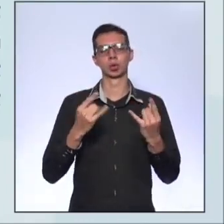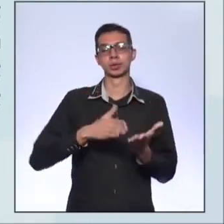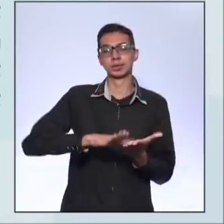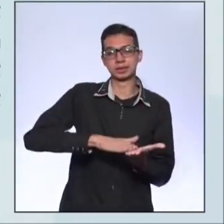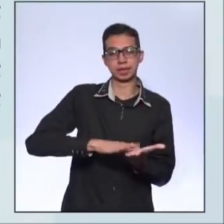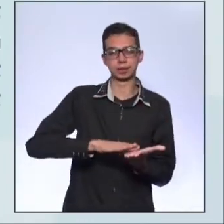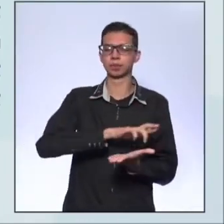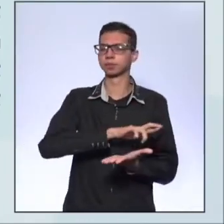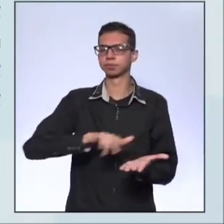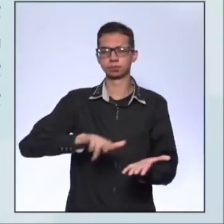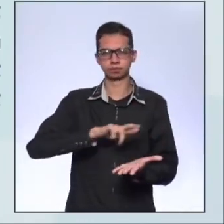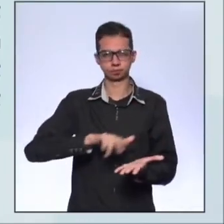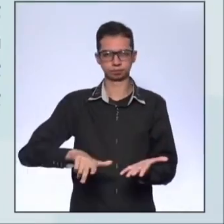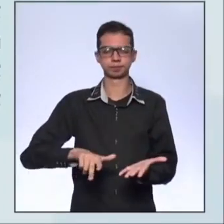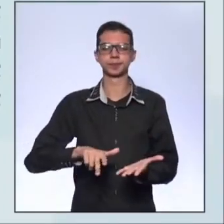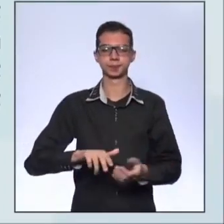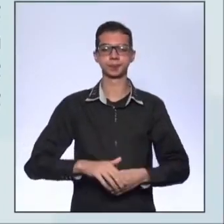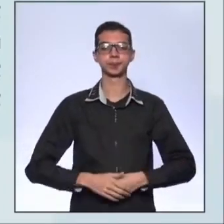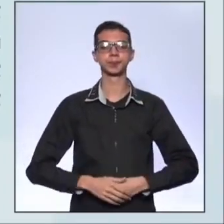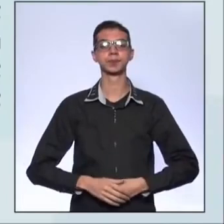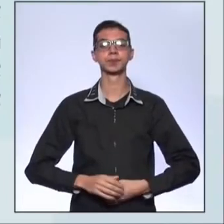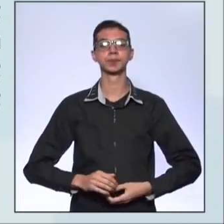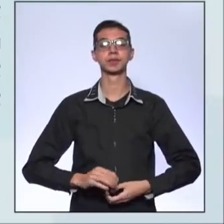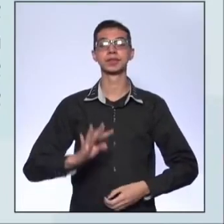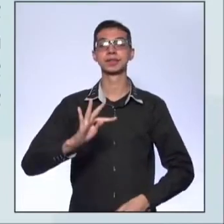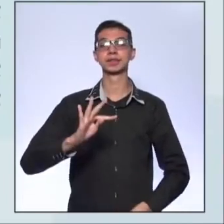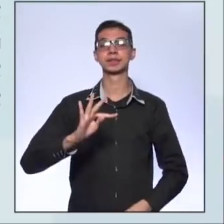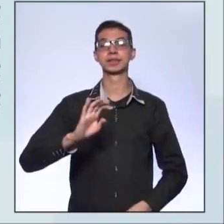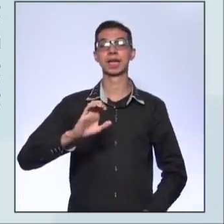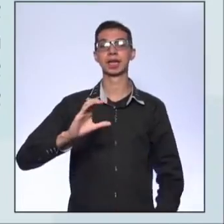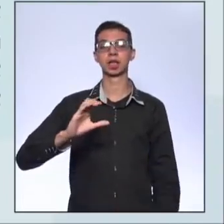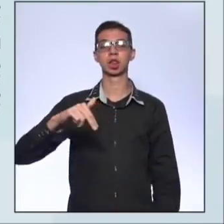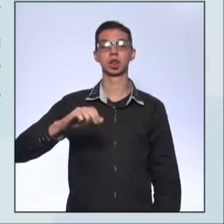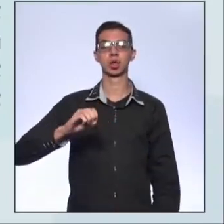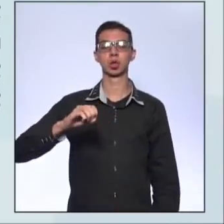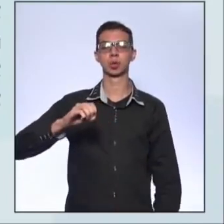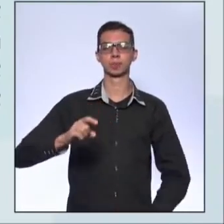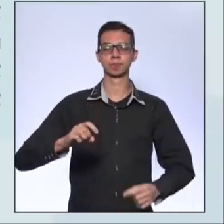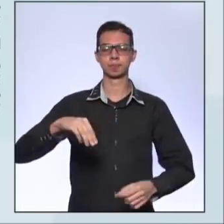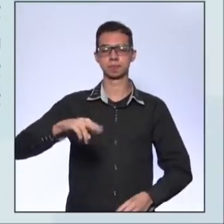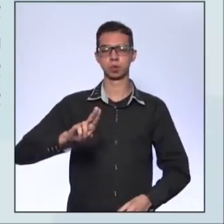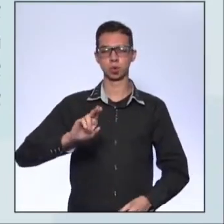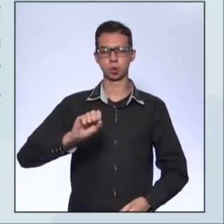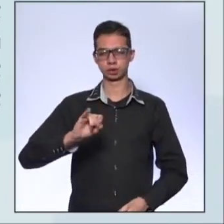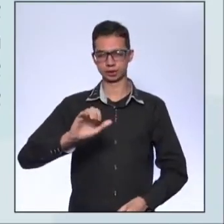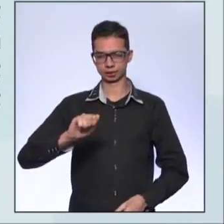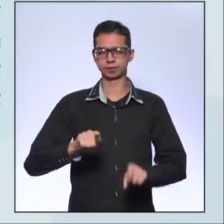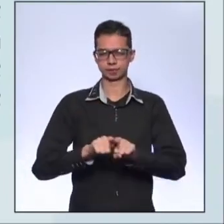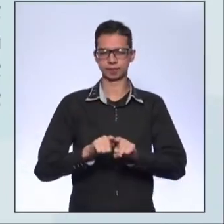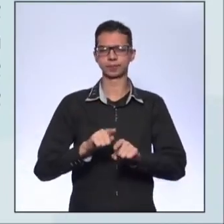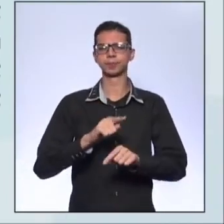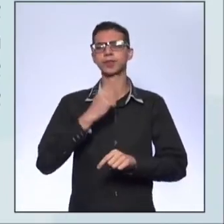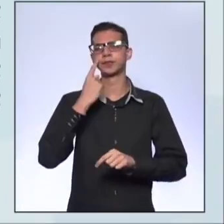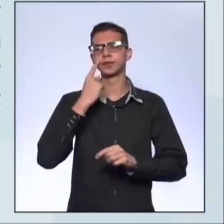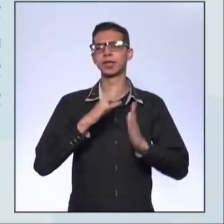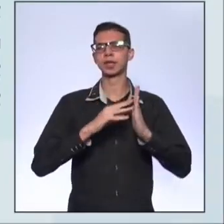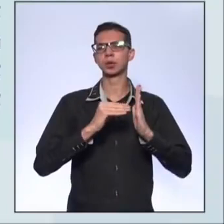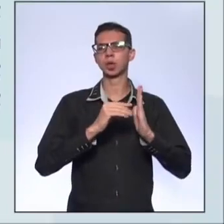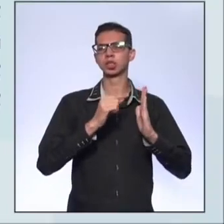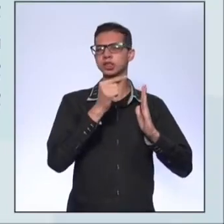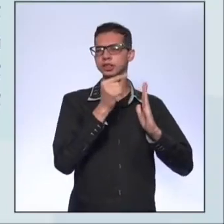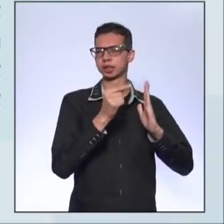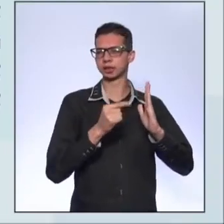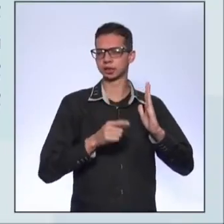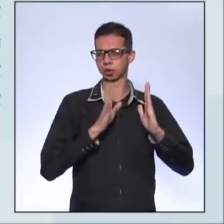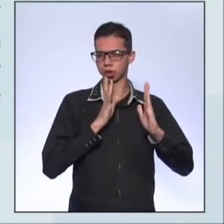tecnomúsica. Tá? Dentro aí, né, de todas essas linguagens, a gente vê que nós temos linguagens que a gente já conhece há muito tempo, que já estão